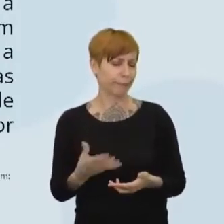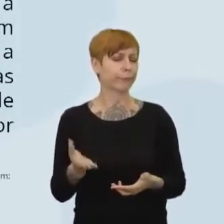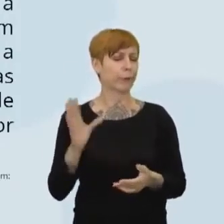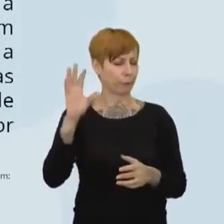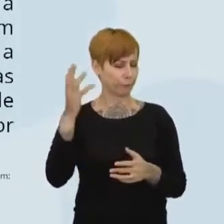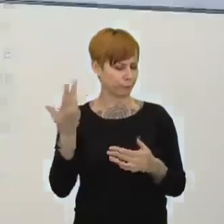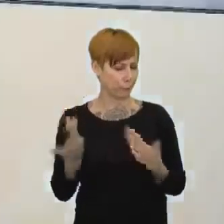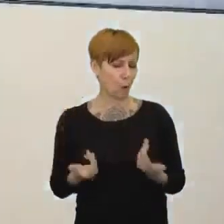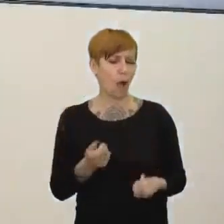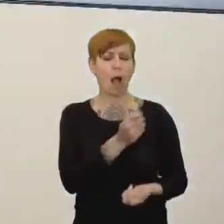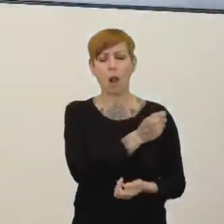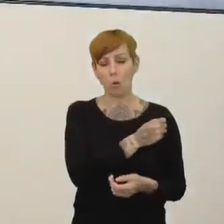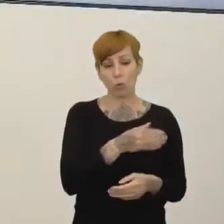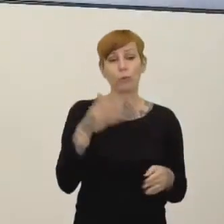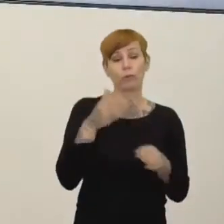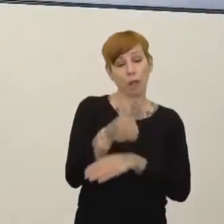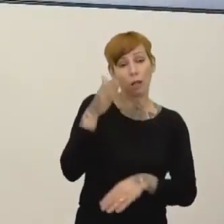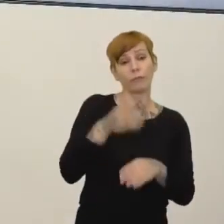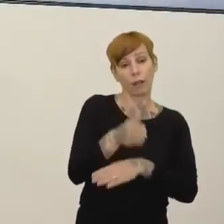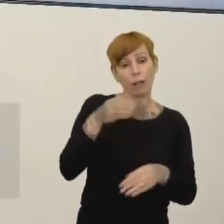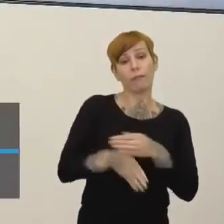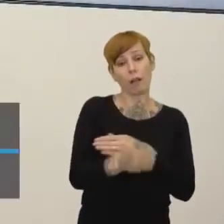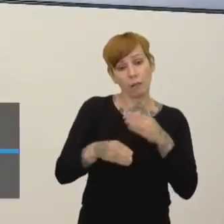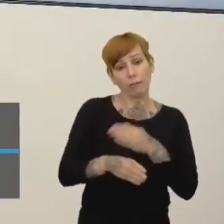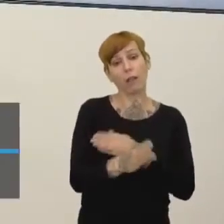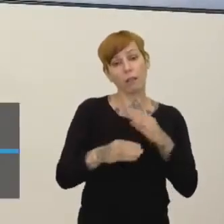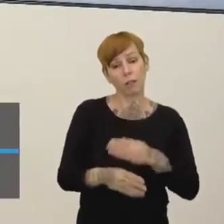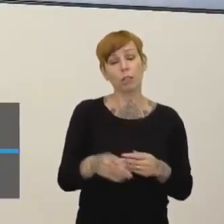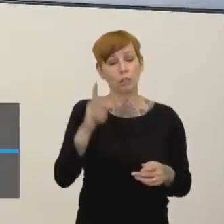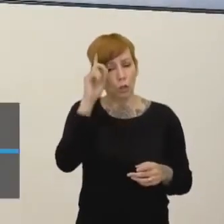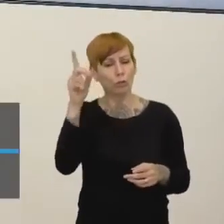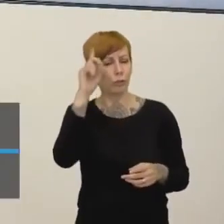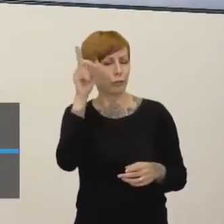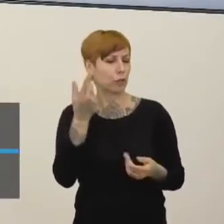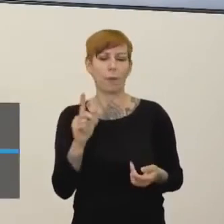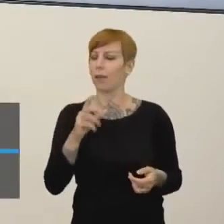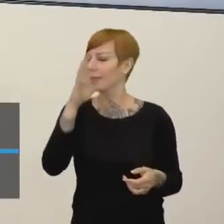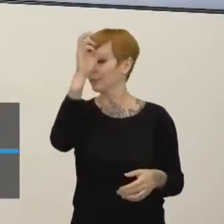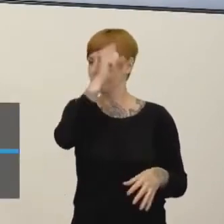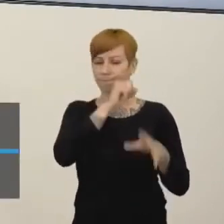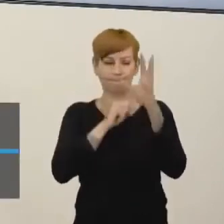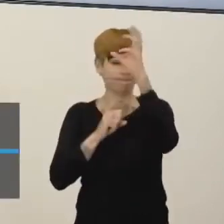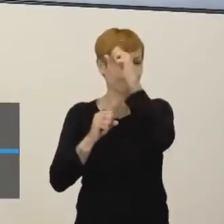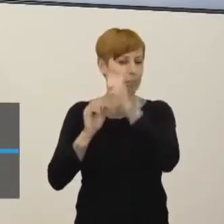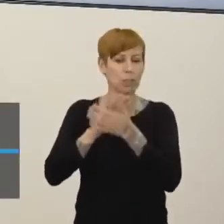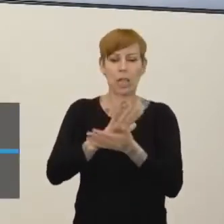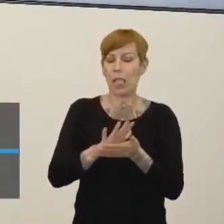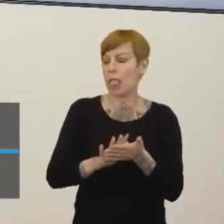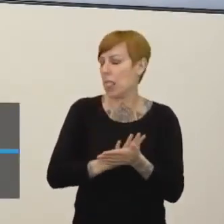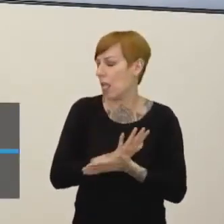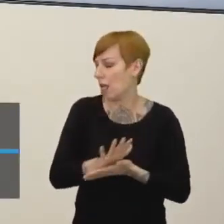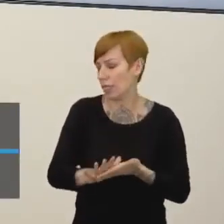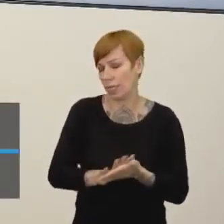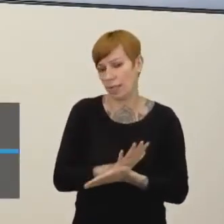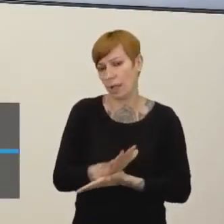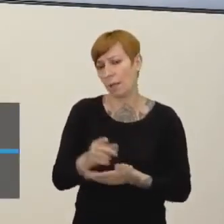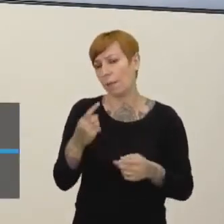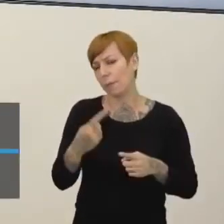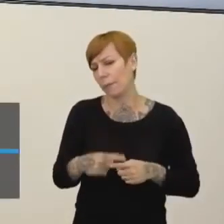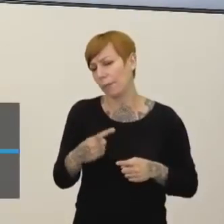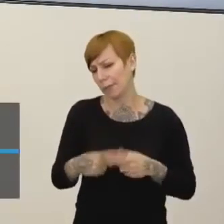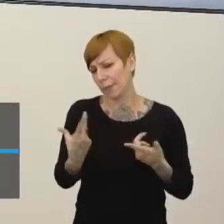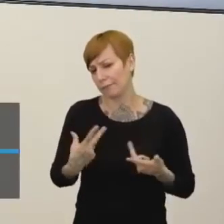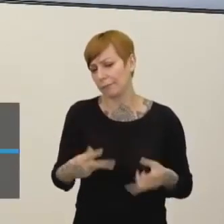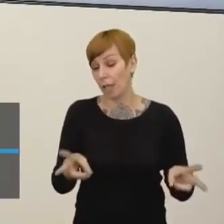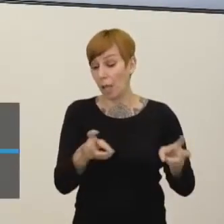que ele vai para a escola, mas não aprende. Ele está todos os dias lá. Só que ele não aprende. E o que acontece? Eles